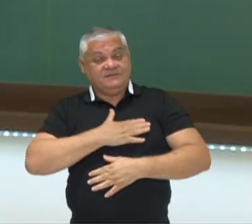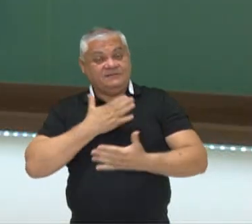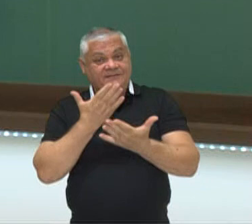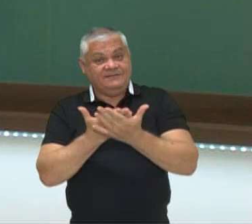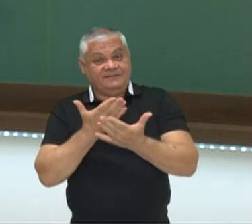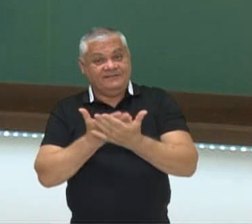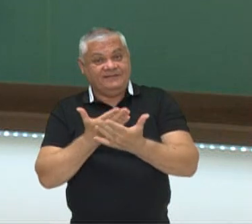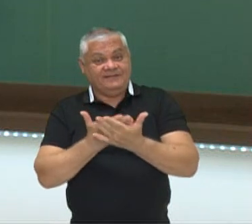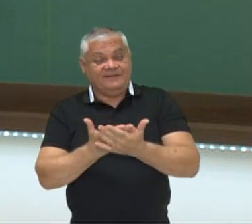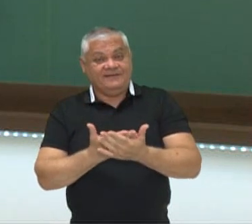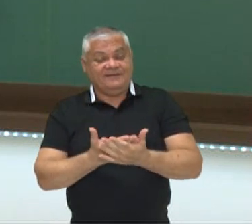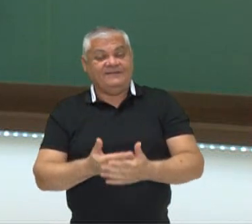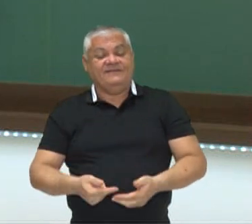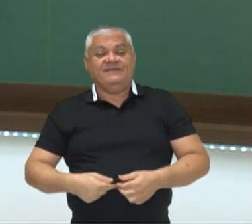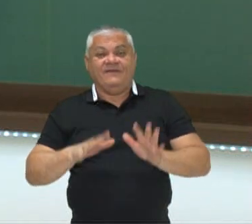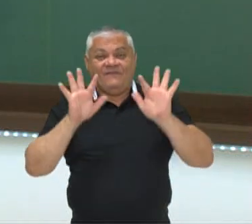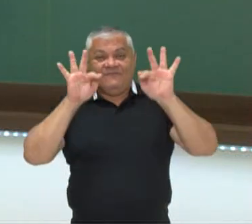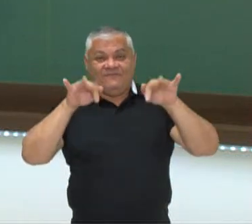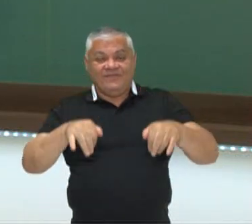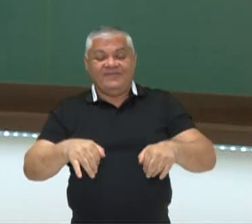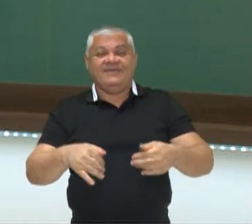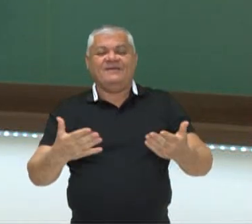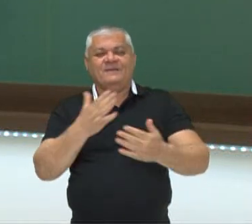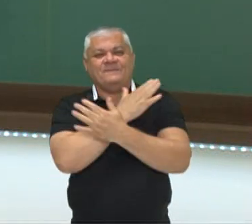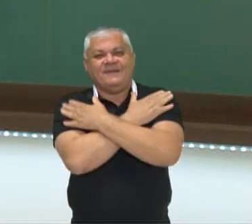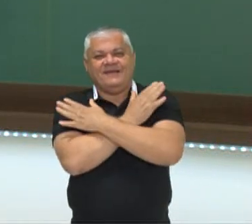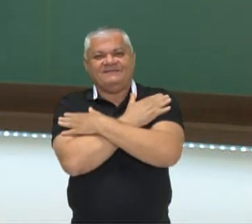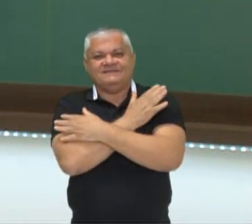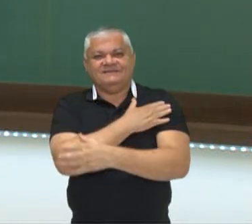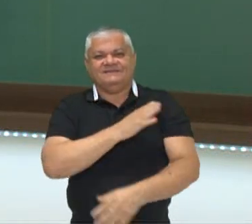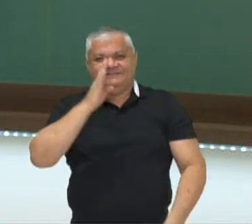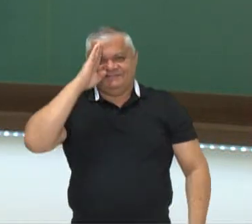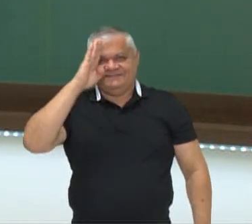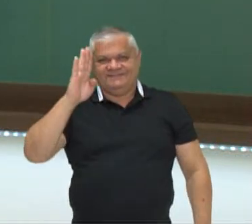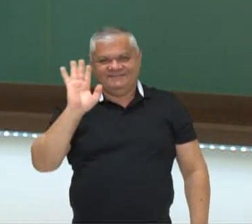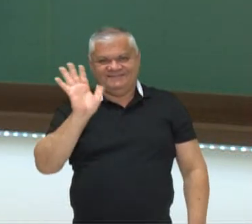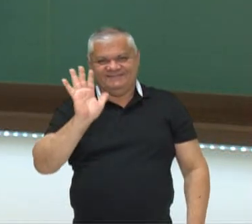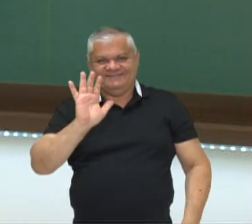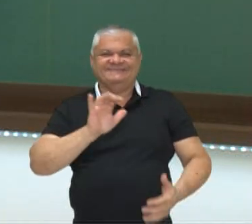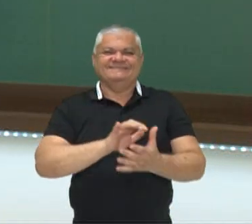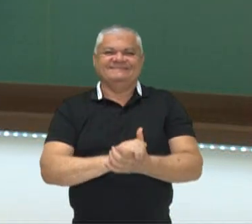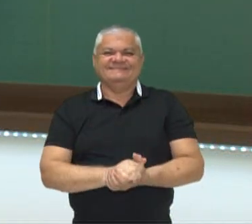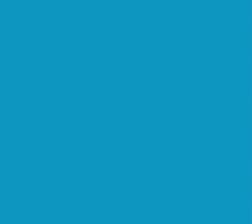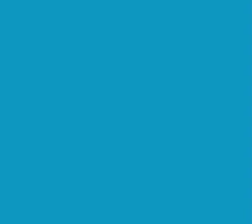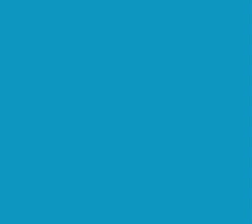da aula de hoje, né? Terminamos por aqui essa. Um grande abraço e até a próxima.